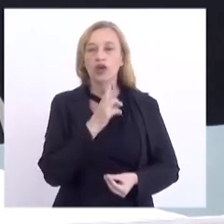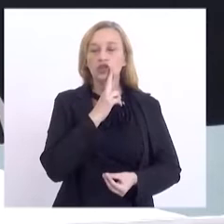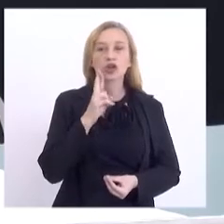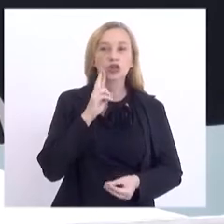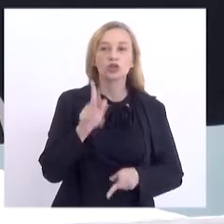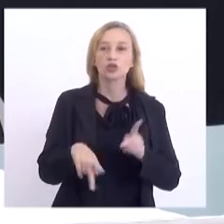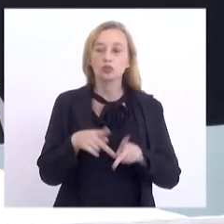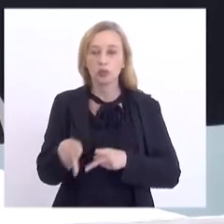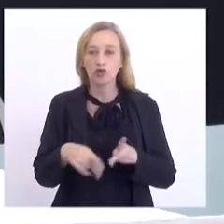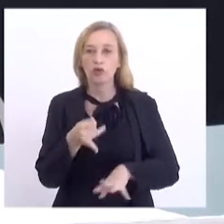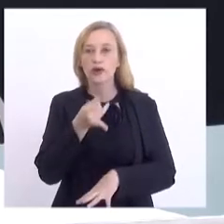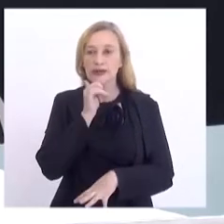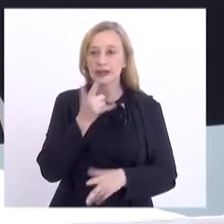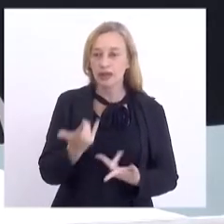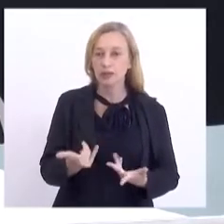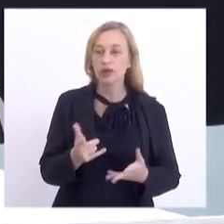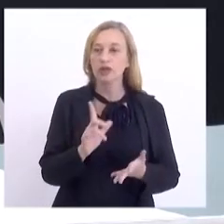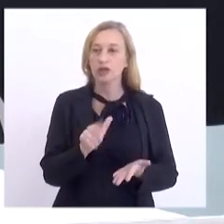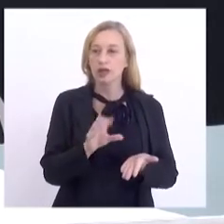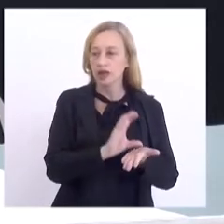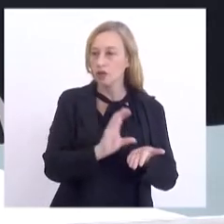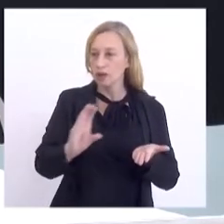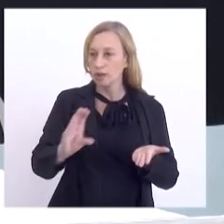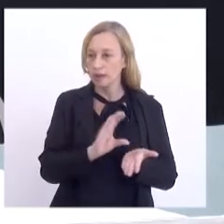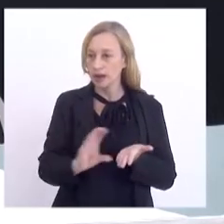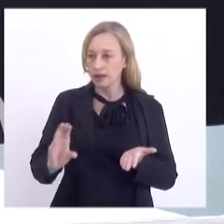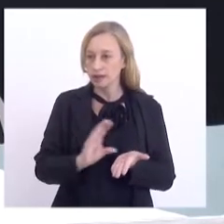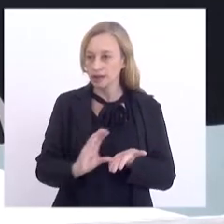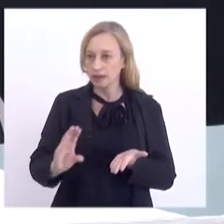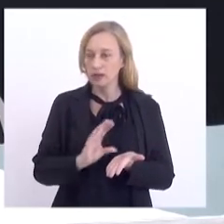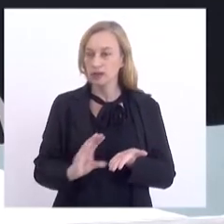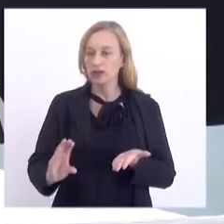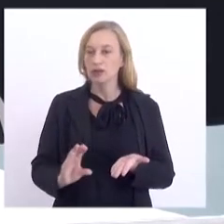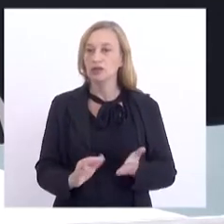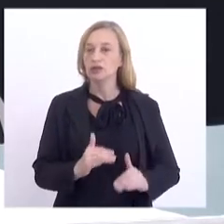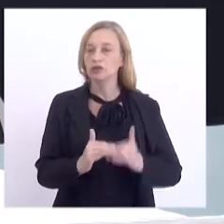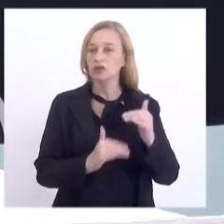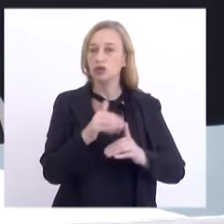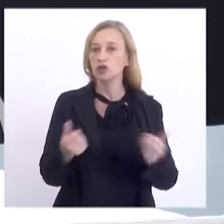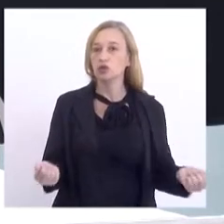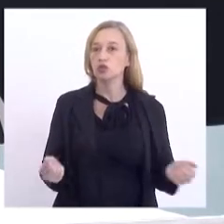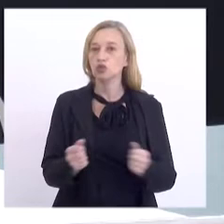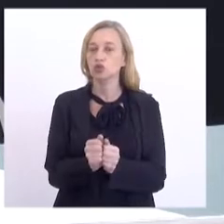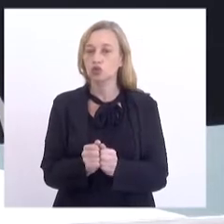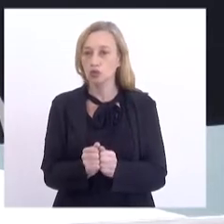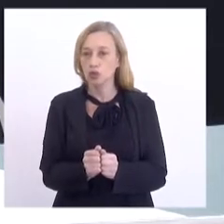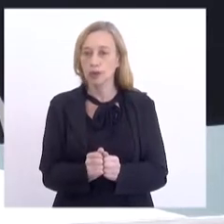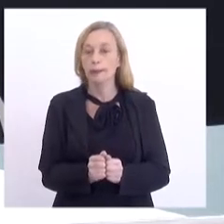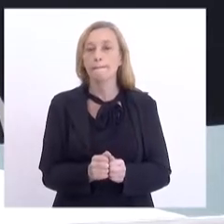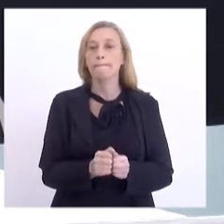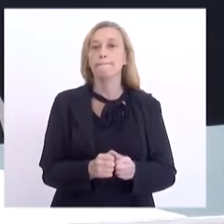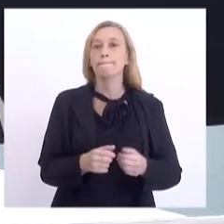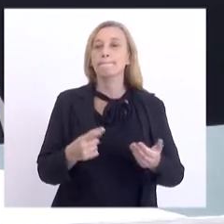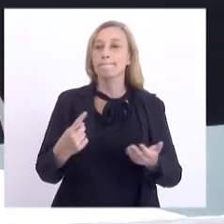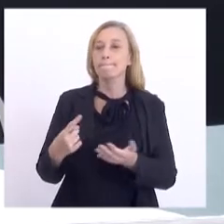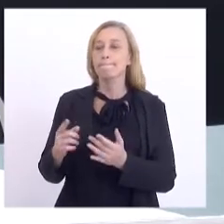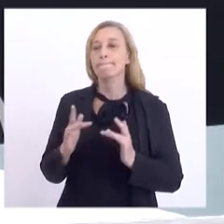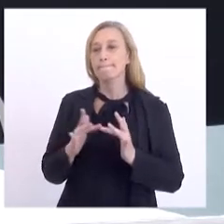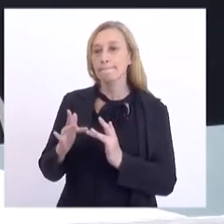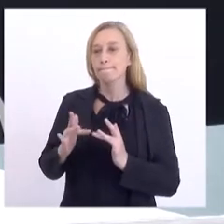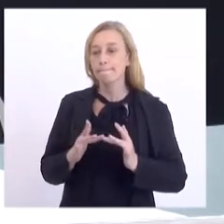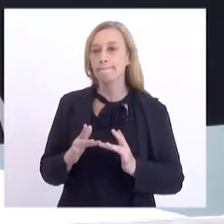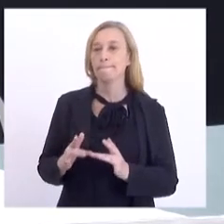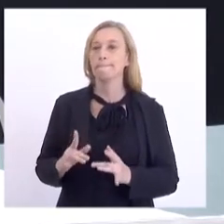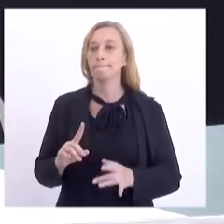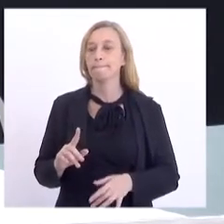exemplo que é um repasse fundo a fundo e a gente está em evolução junto com a estar em contato junto com a Praia Grande